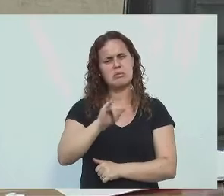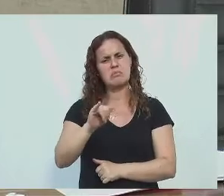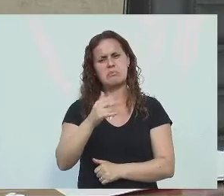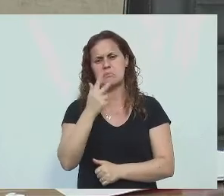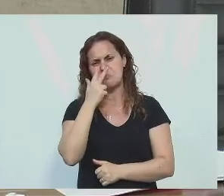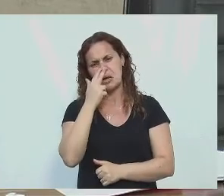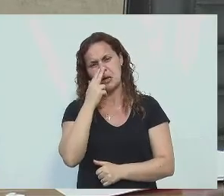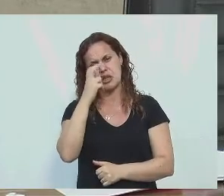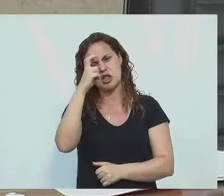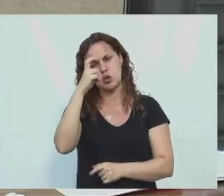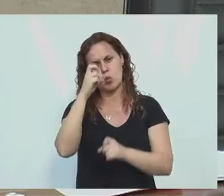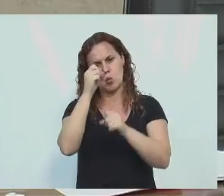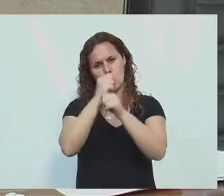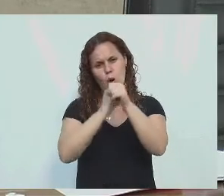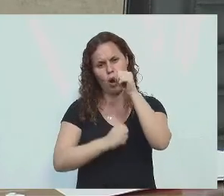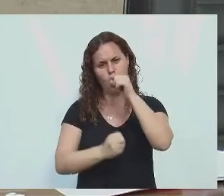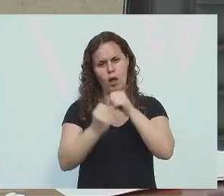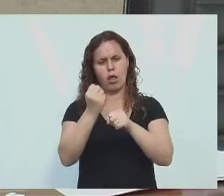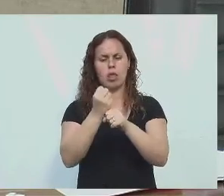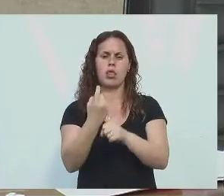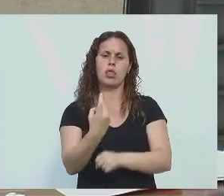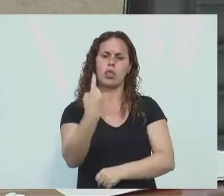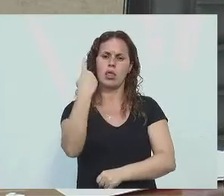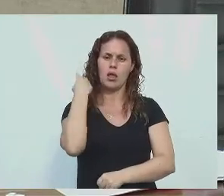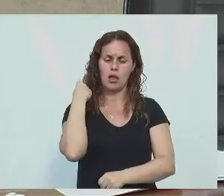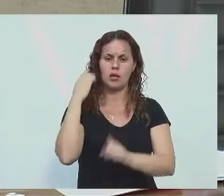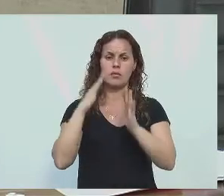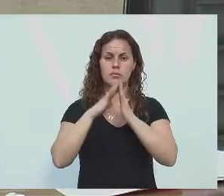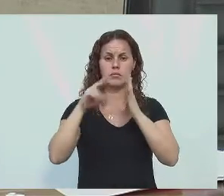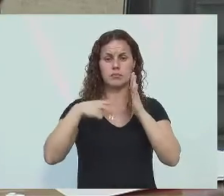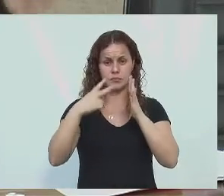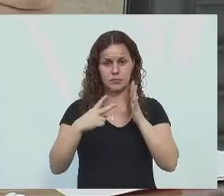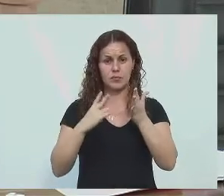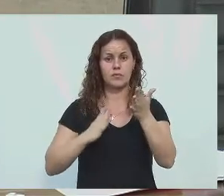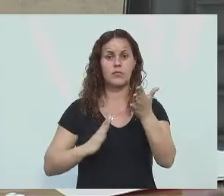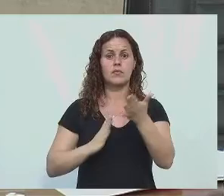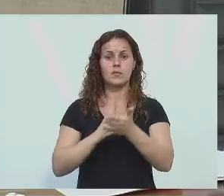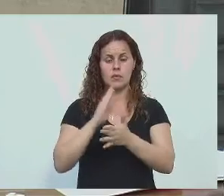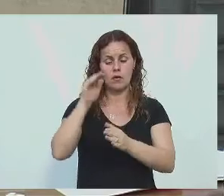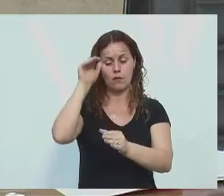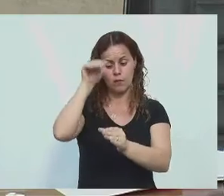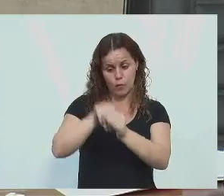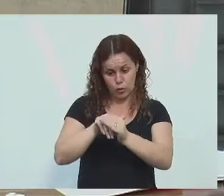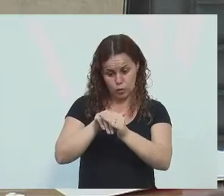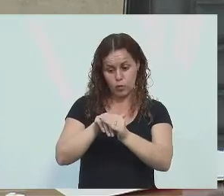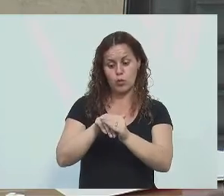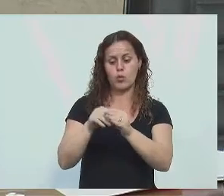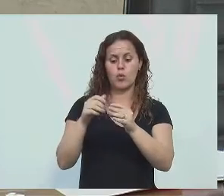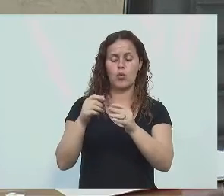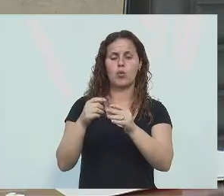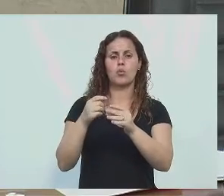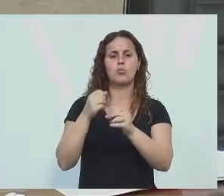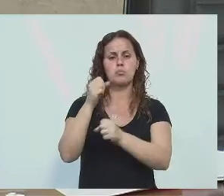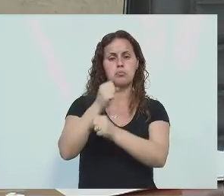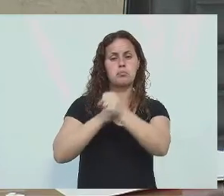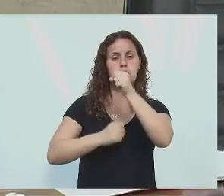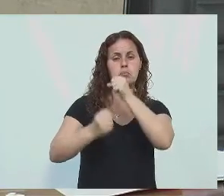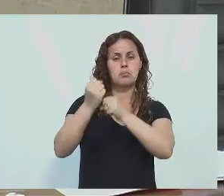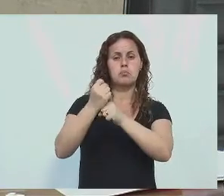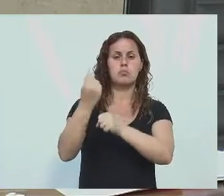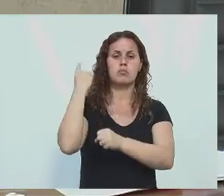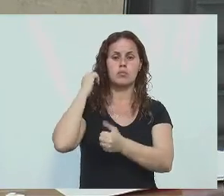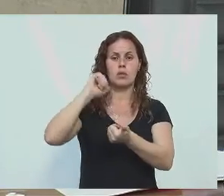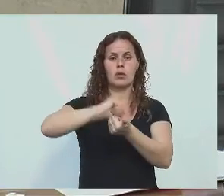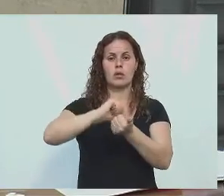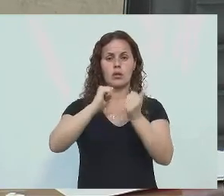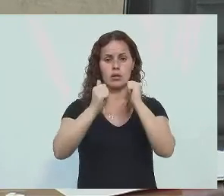há 5 anos atrás, e essa casa votou, há algum tempo atrás também, uma adequação dessa